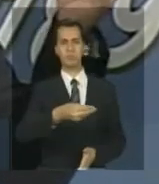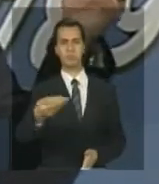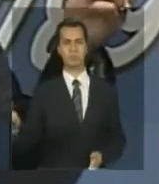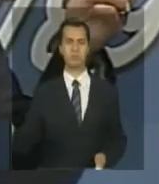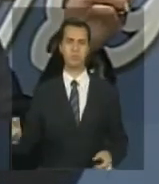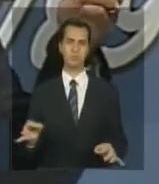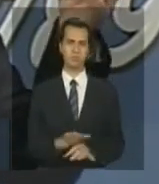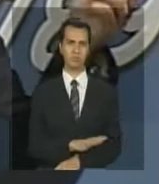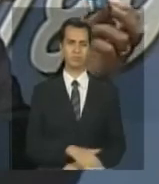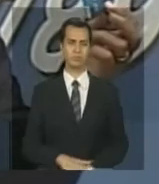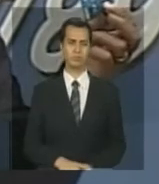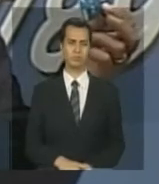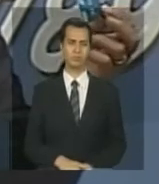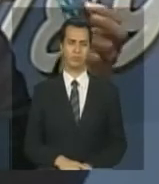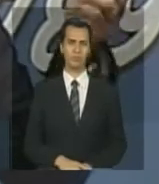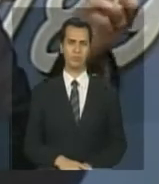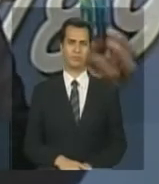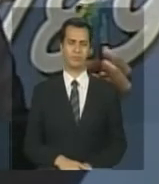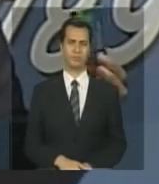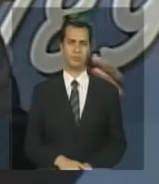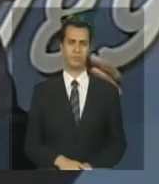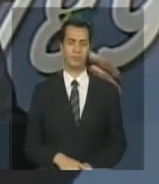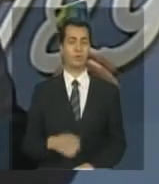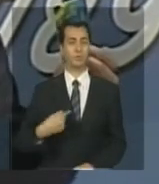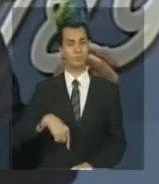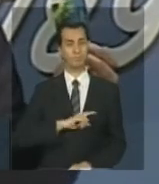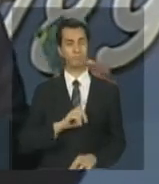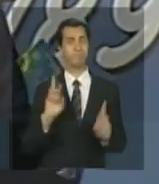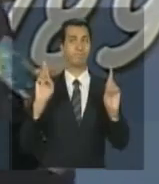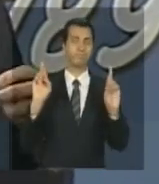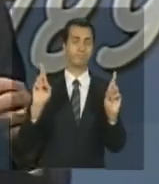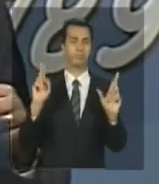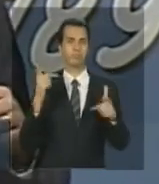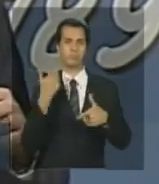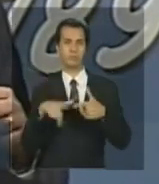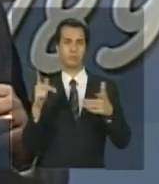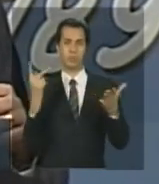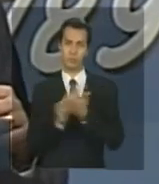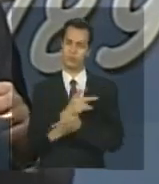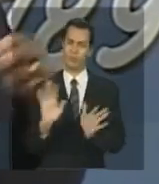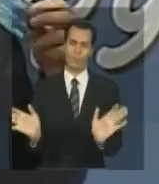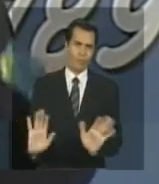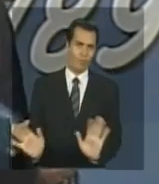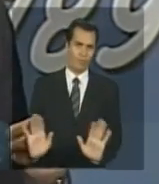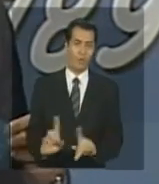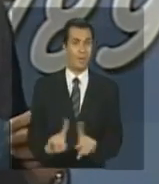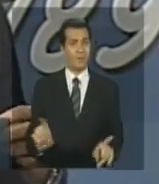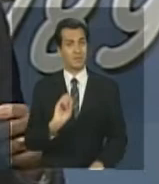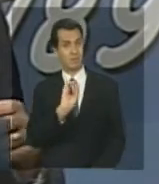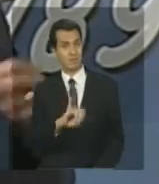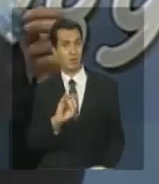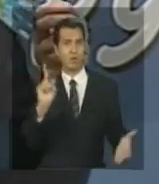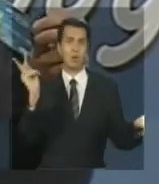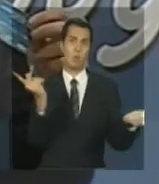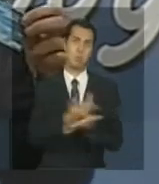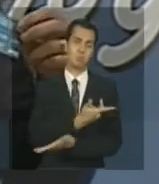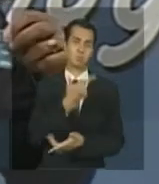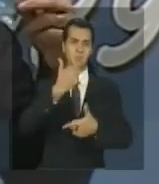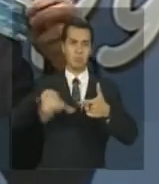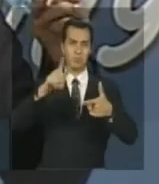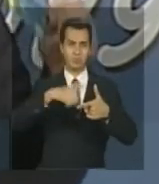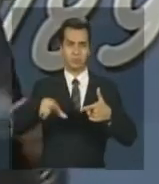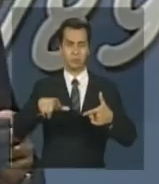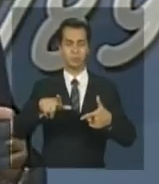fica faltando a gente espera que não ocorra que não precise mais na eventualidade da ocorrência